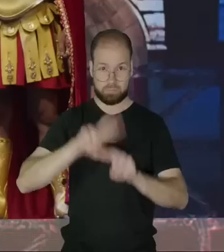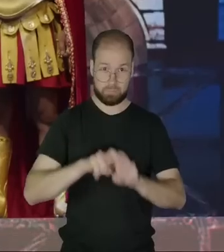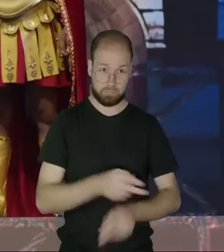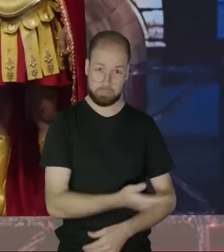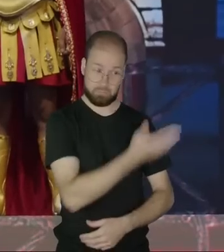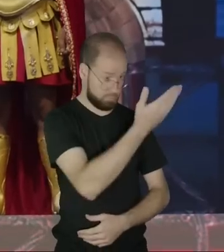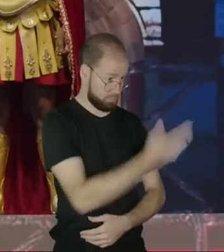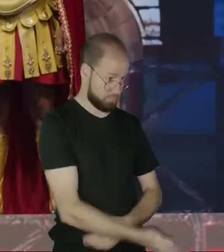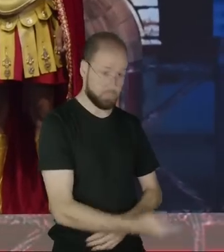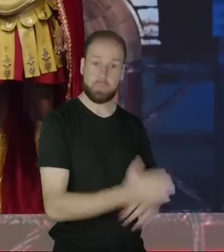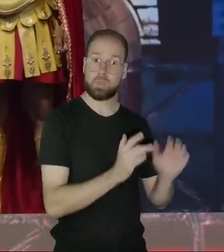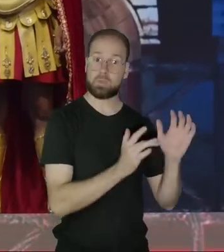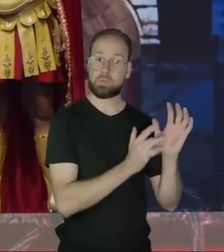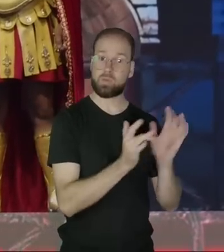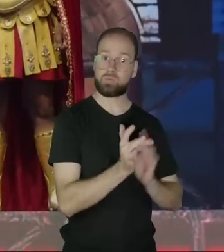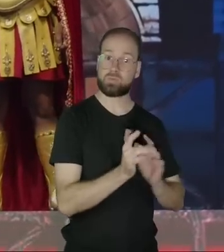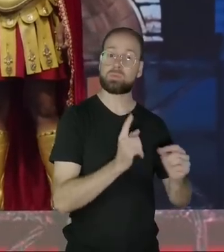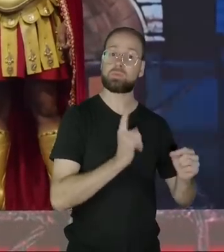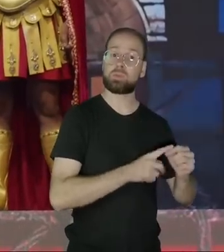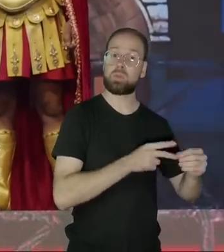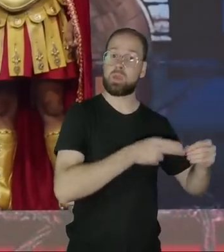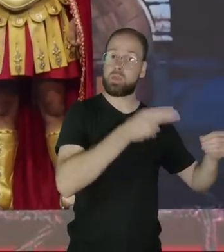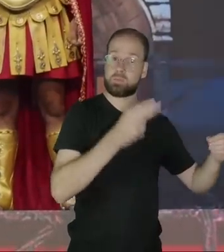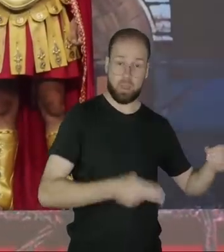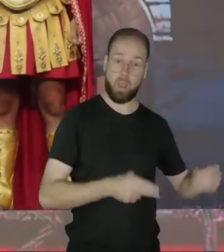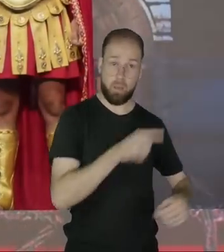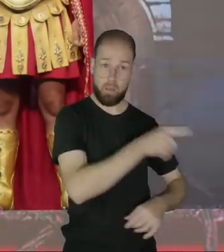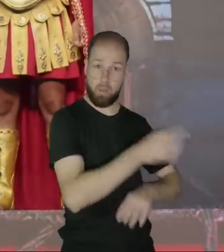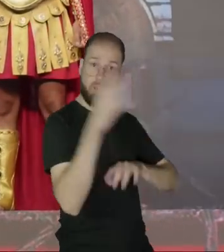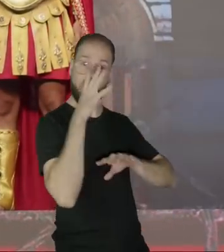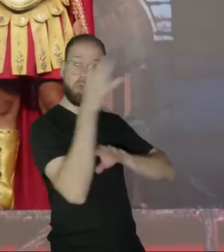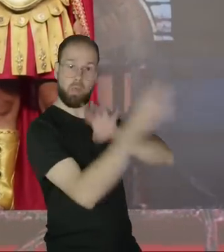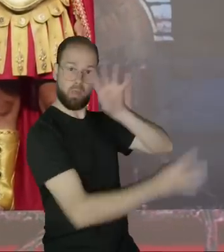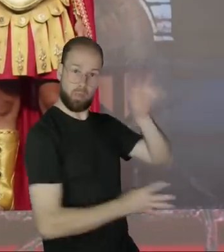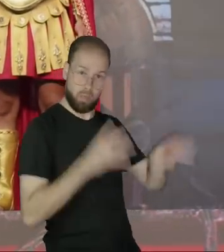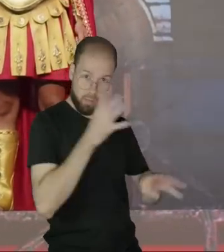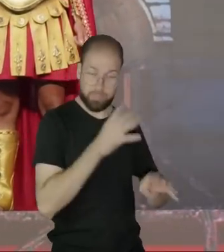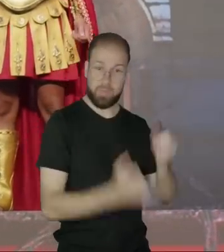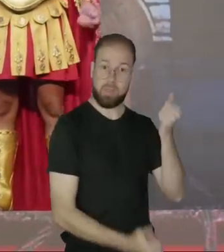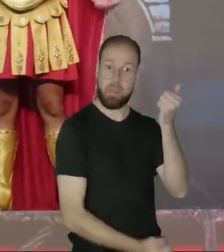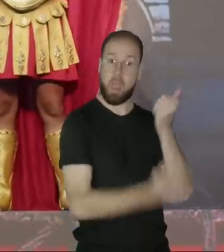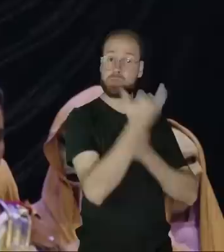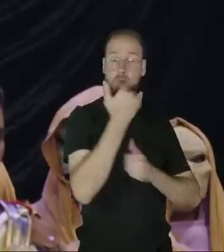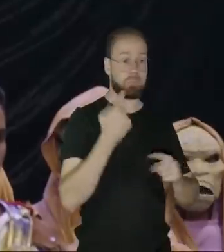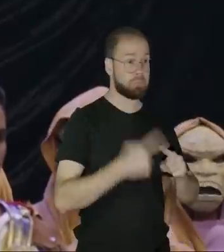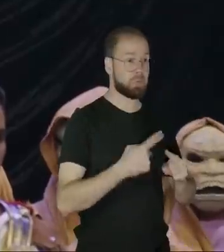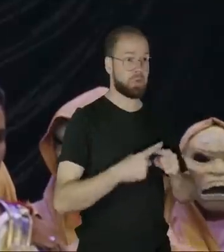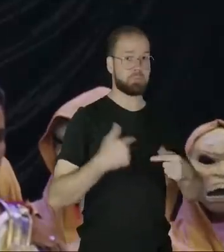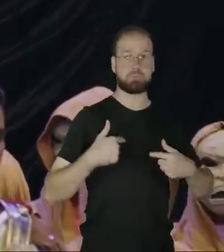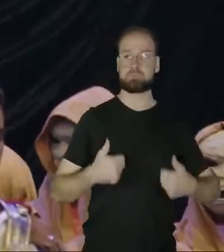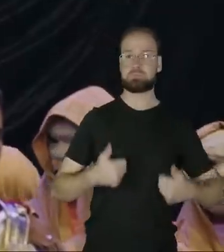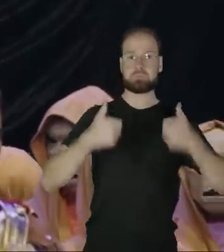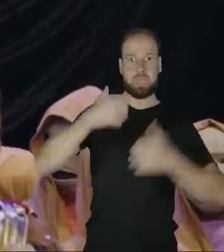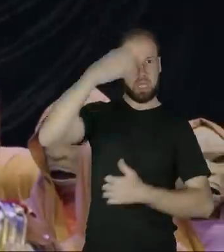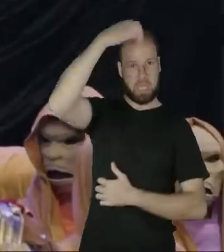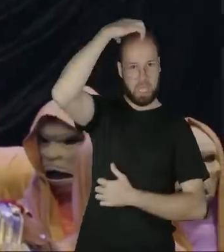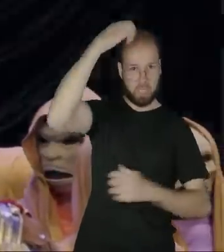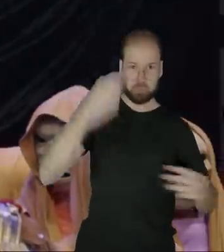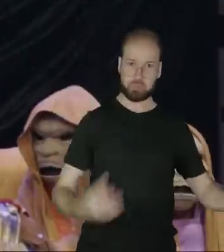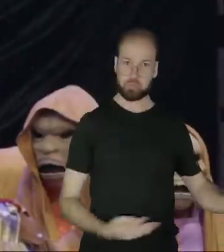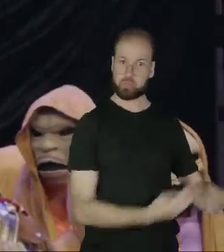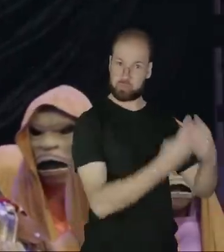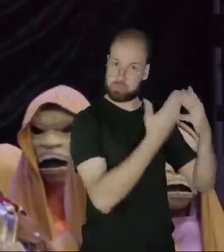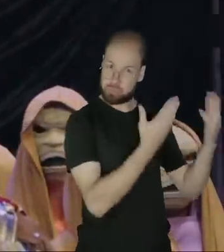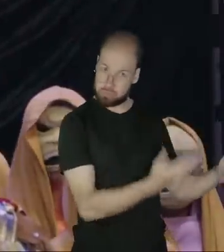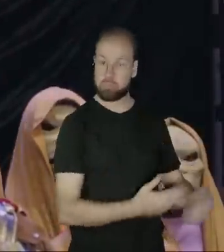Jesus de Nazaré, acusado de traição por considerar o rei dos judeus, e Barrabás,